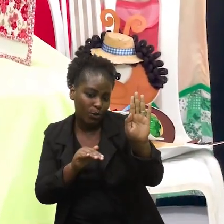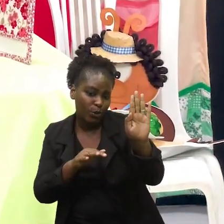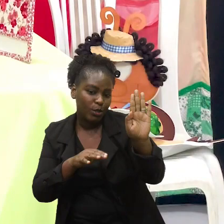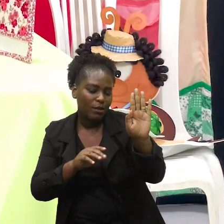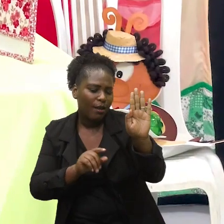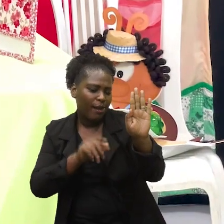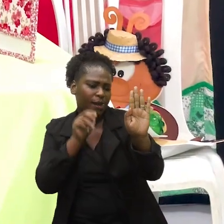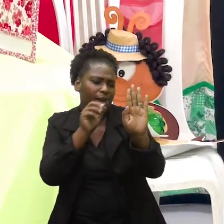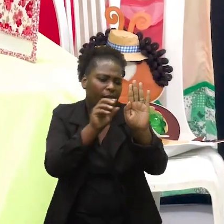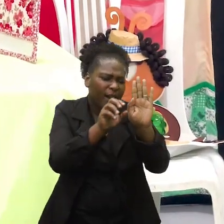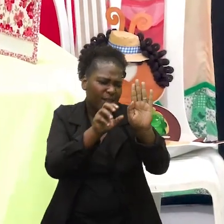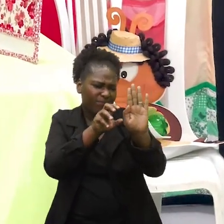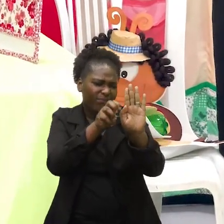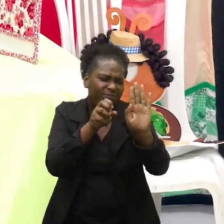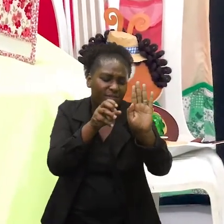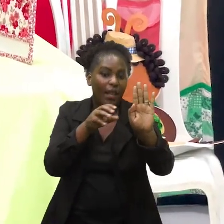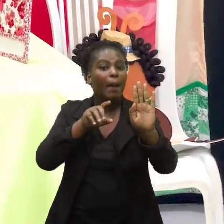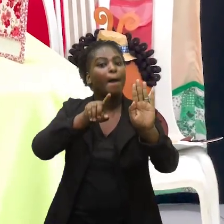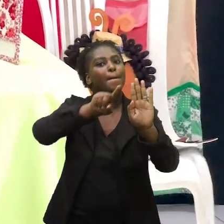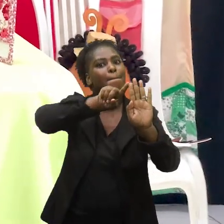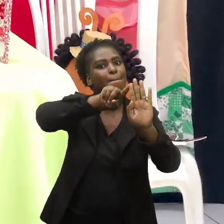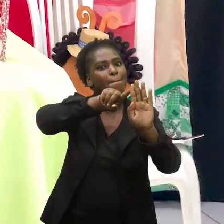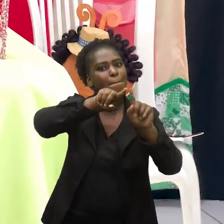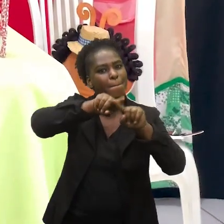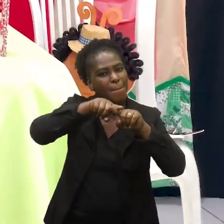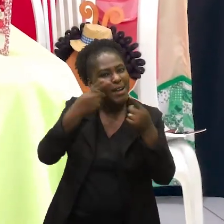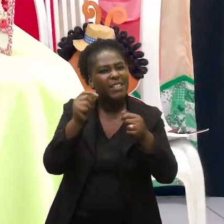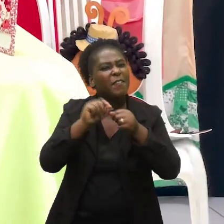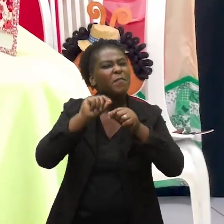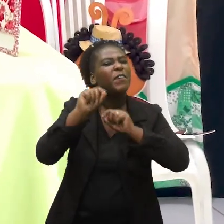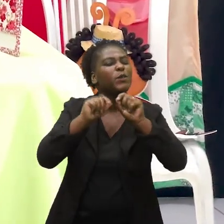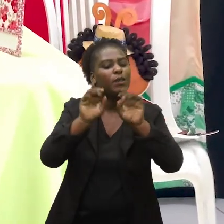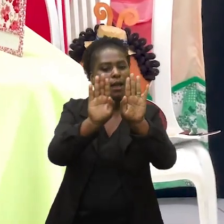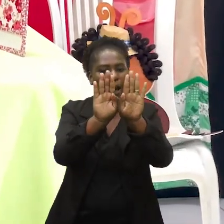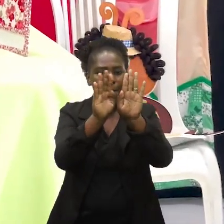de feijoada. Ele disse: